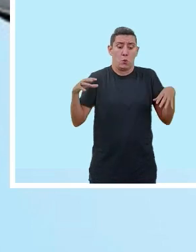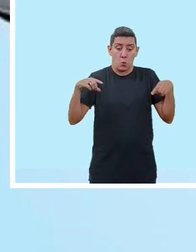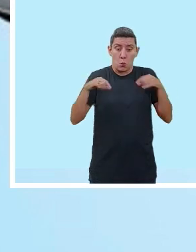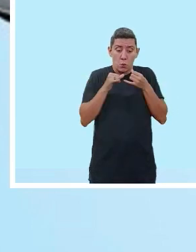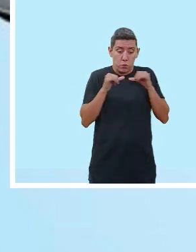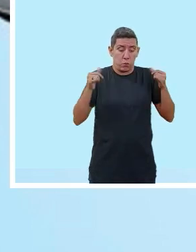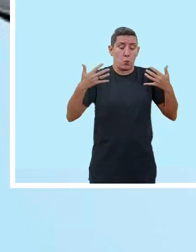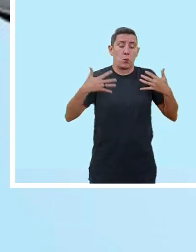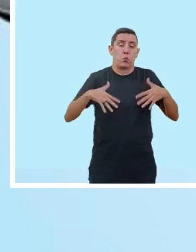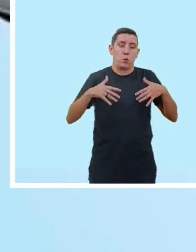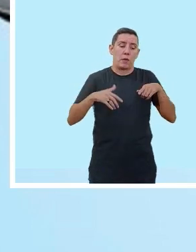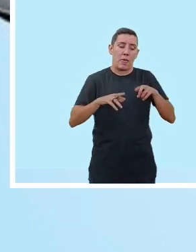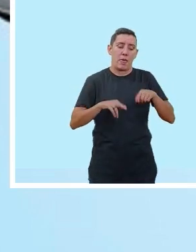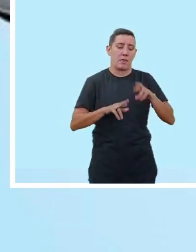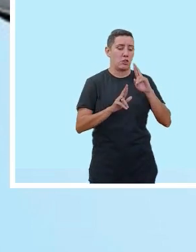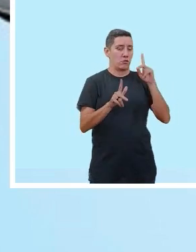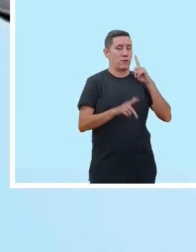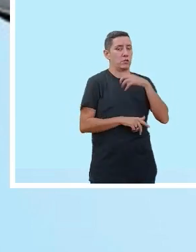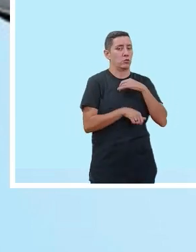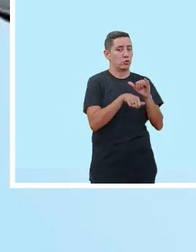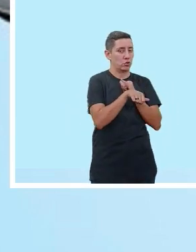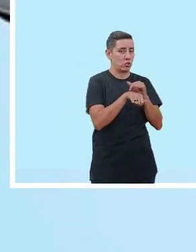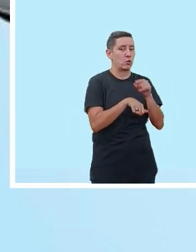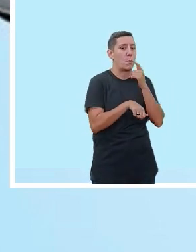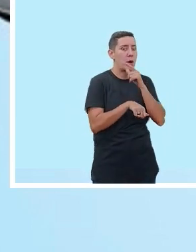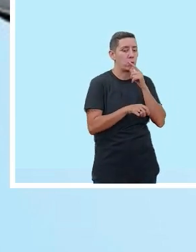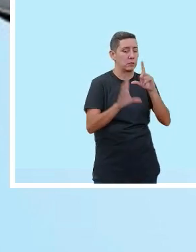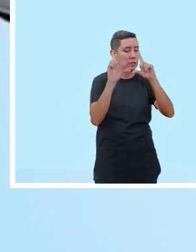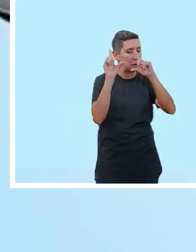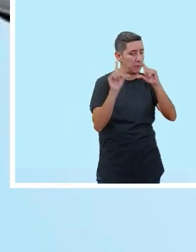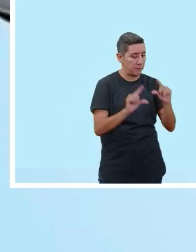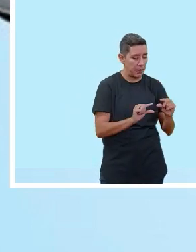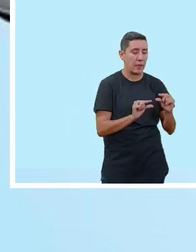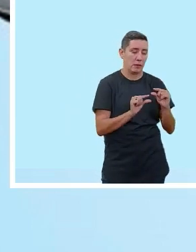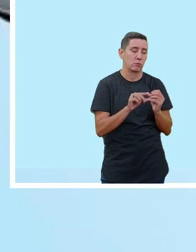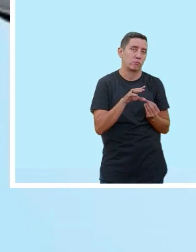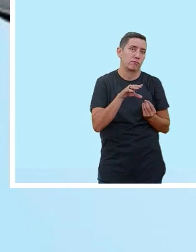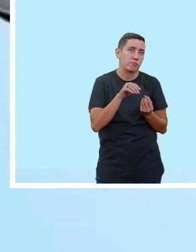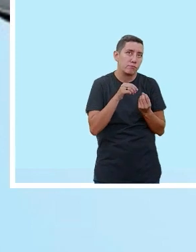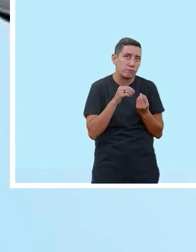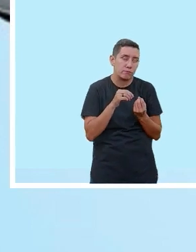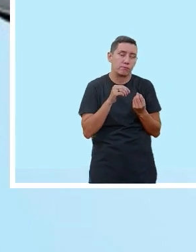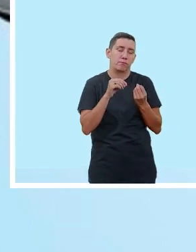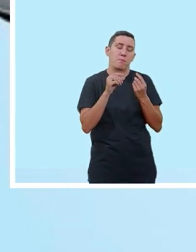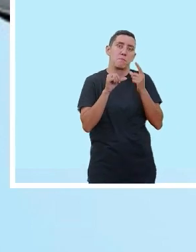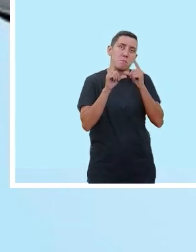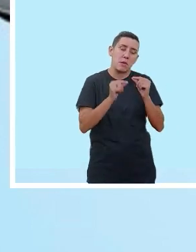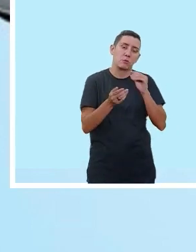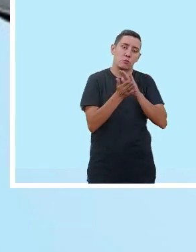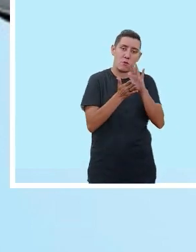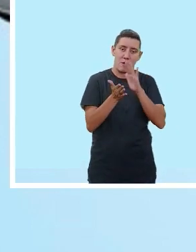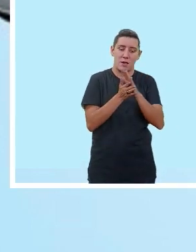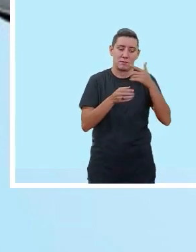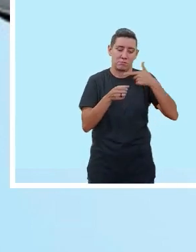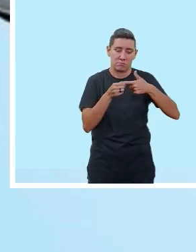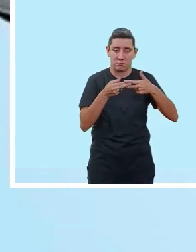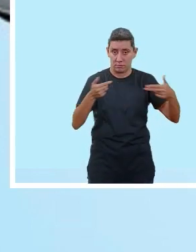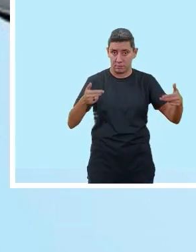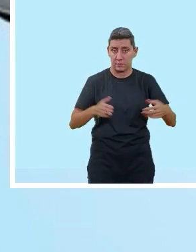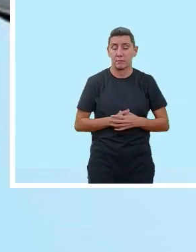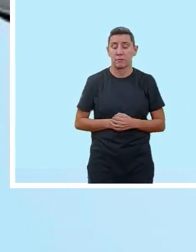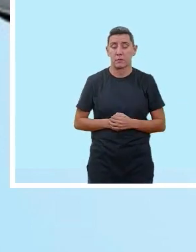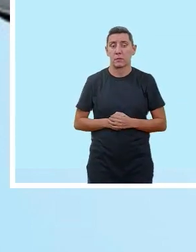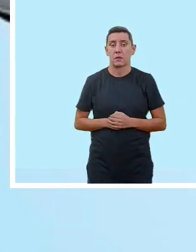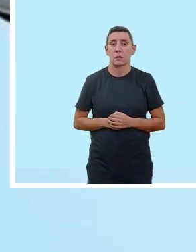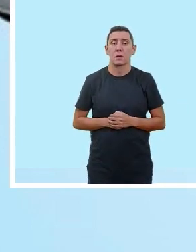diferenciados, para que com isso a gente consiga atingir a meta de neutralidade de carbono para 2050. Né? E último ponto, a questão da